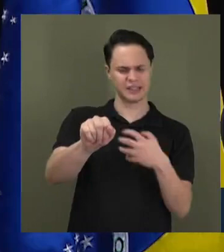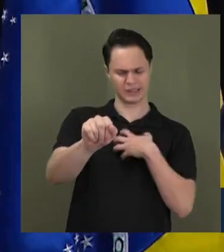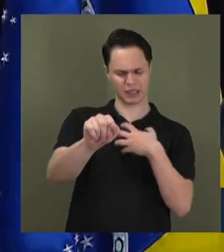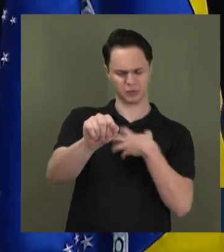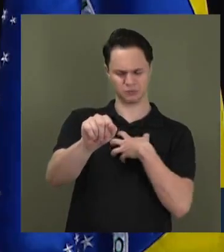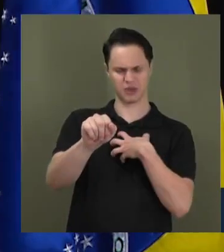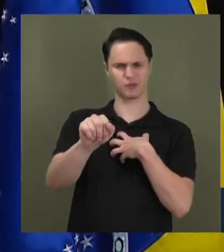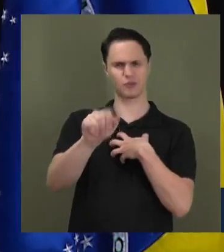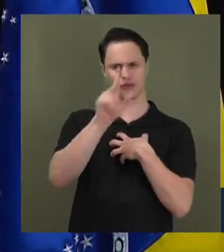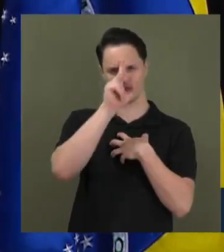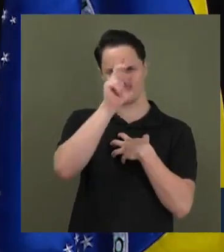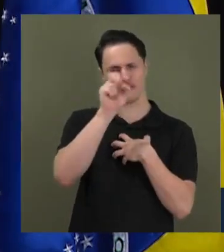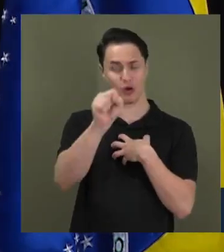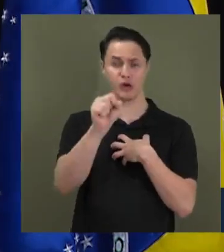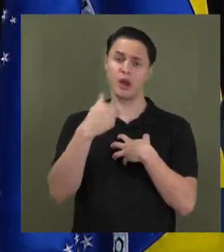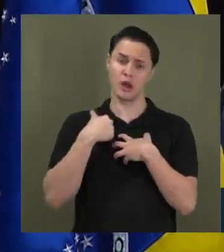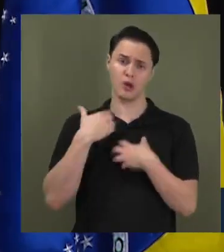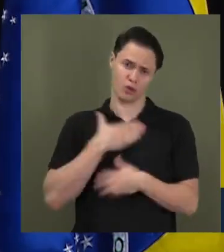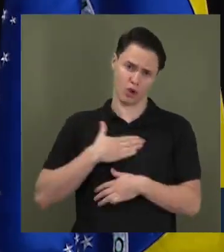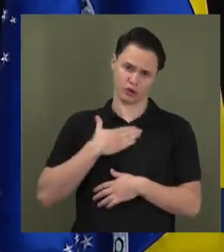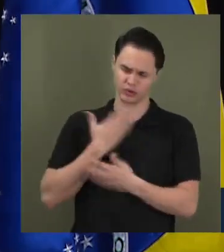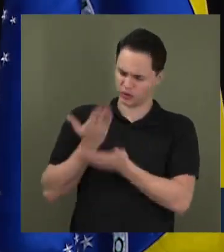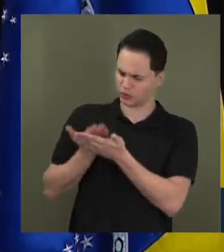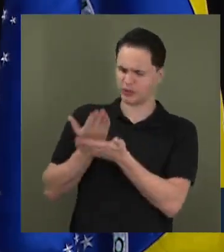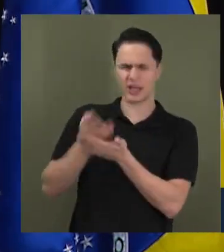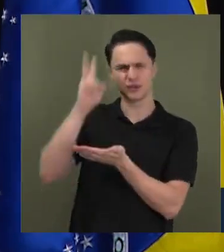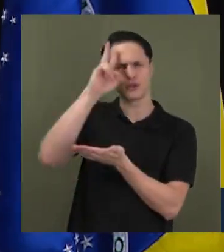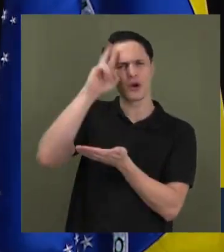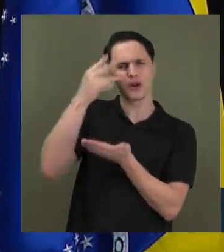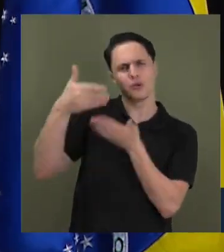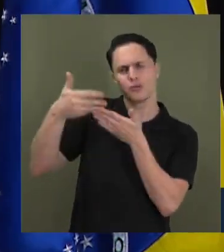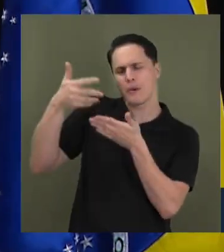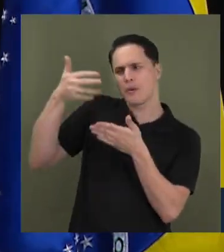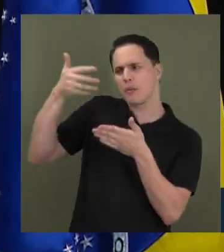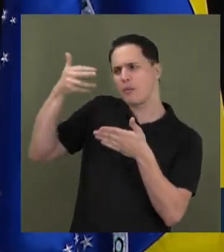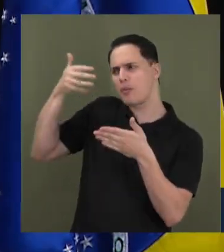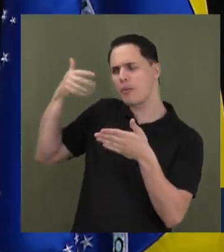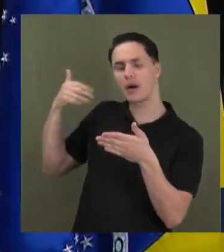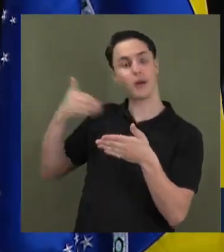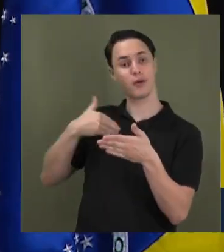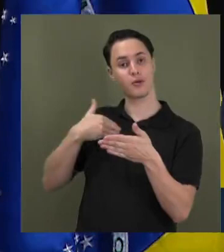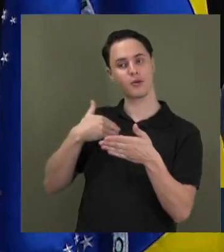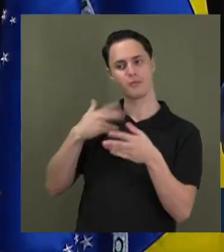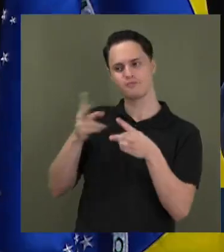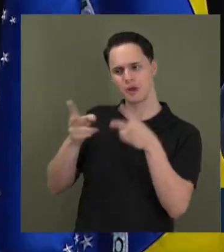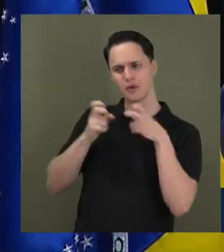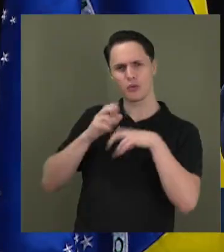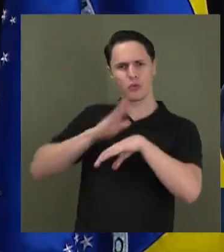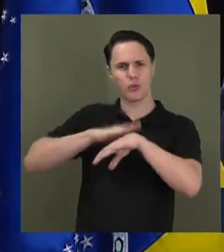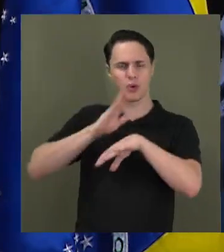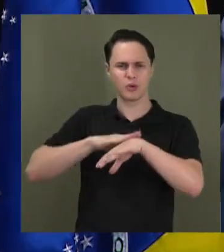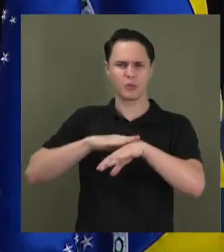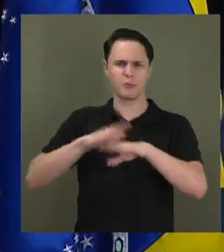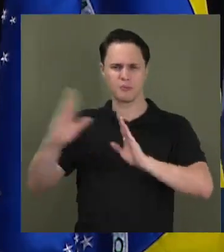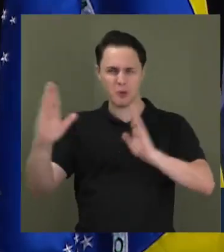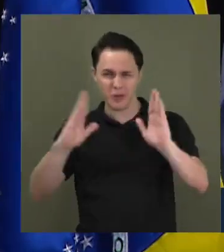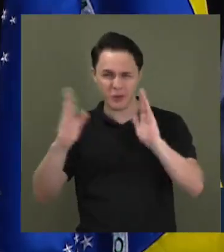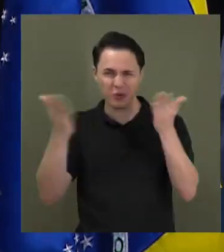estudar os pacifistas da humanidade. Muito me encantam quando momentos de sombras, de trevas, como que a gente